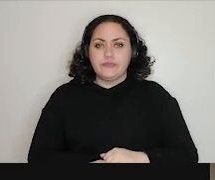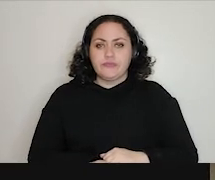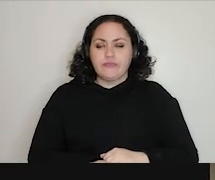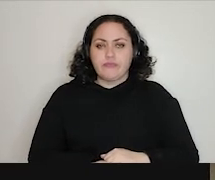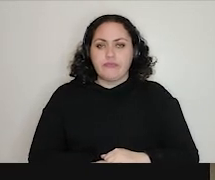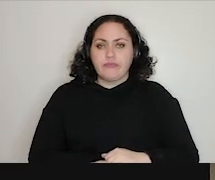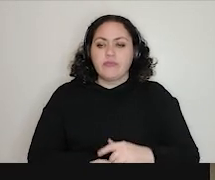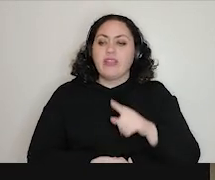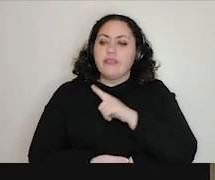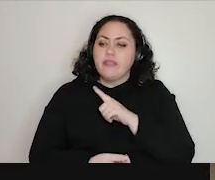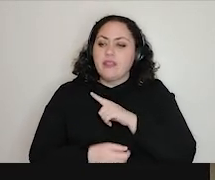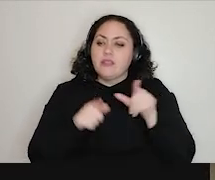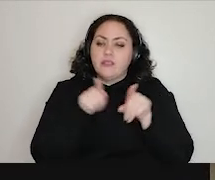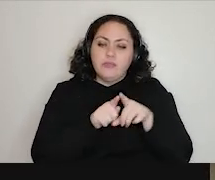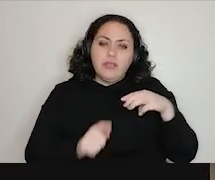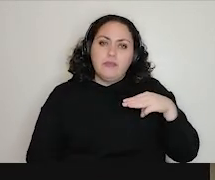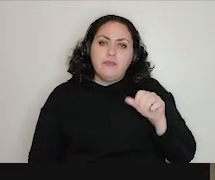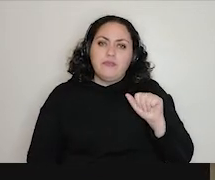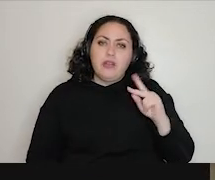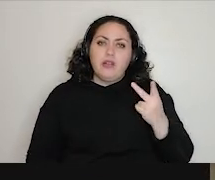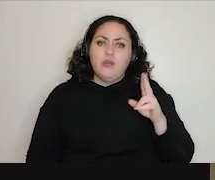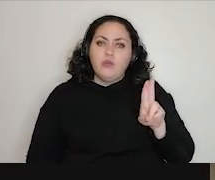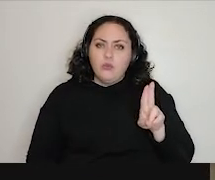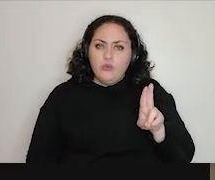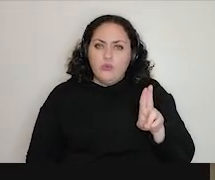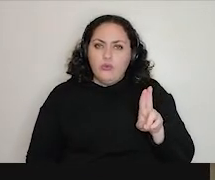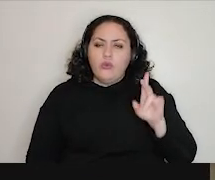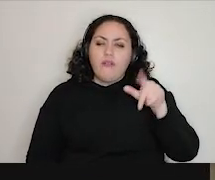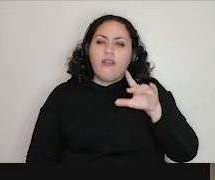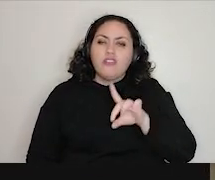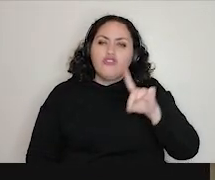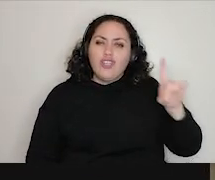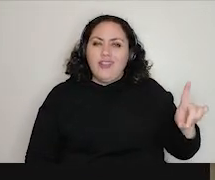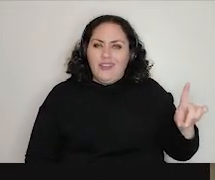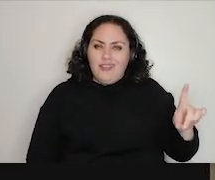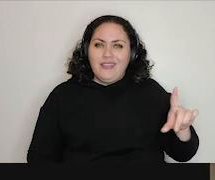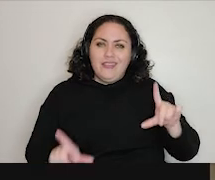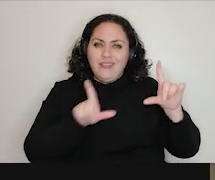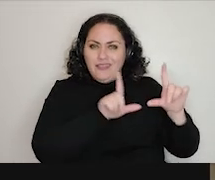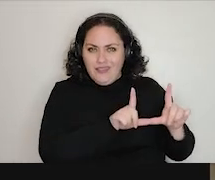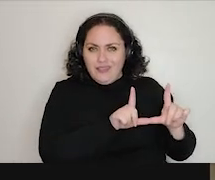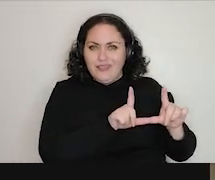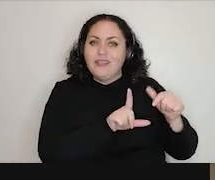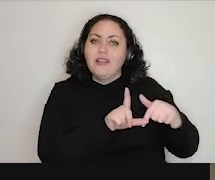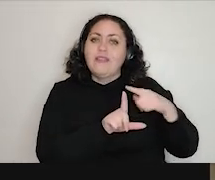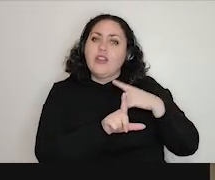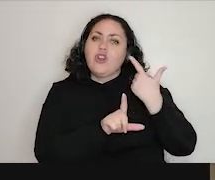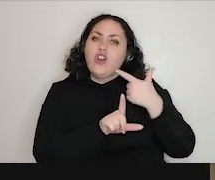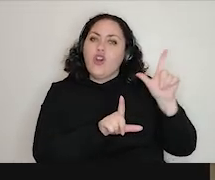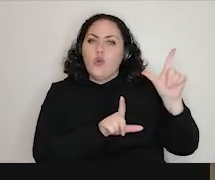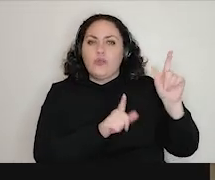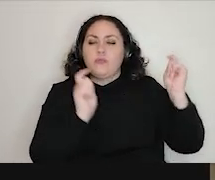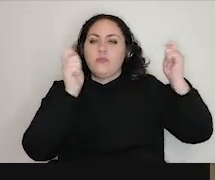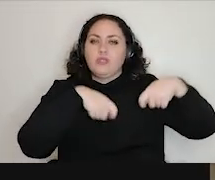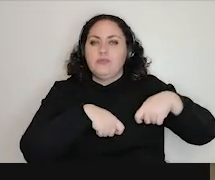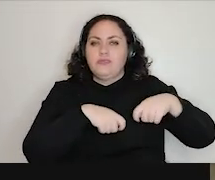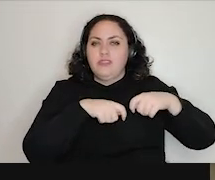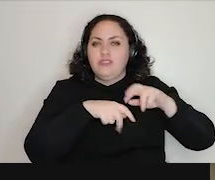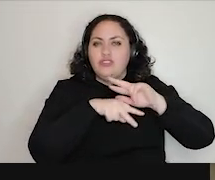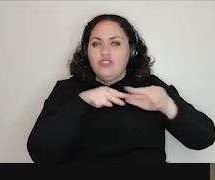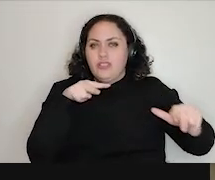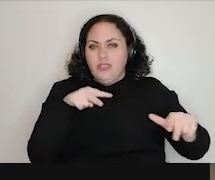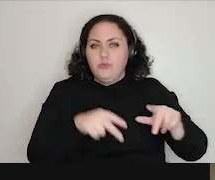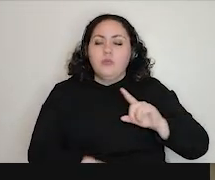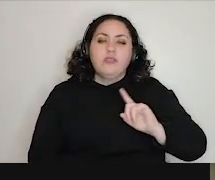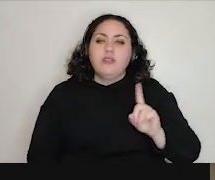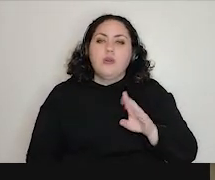né? Ou também tem o caso dos Mahus nas Filipinas, que é aqui essa pessoa à direita. Tem outra